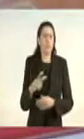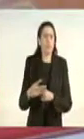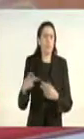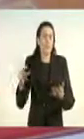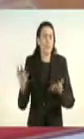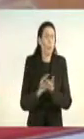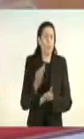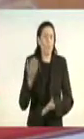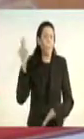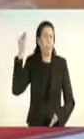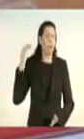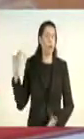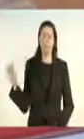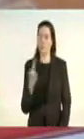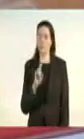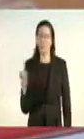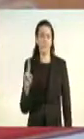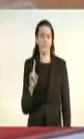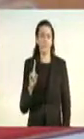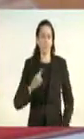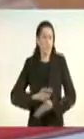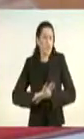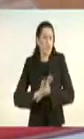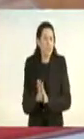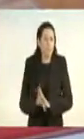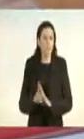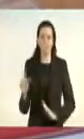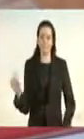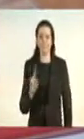li, fez algumas críticas